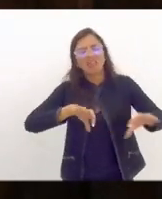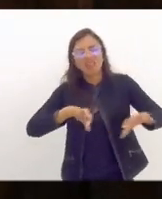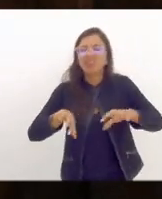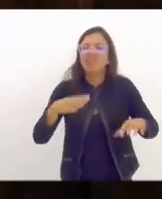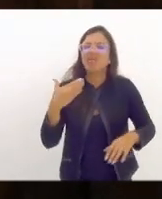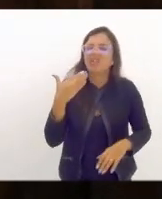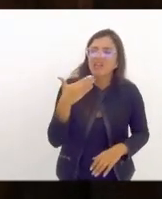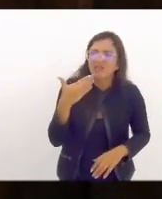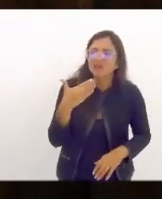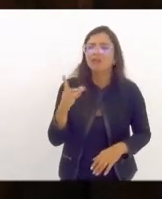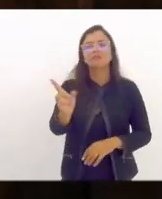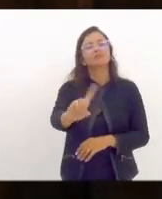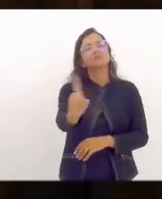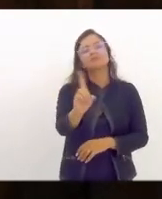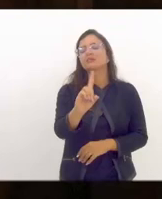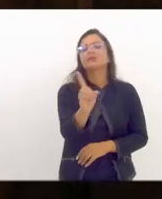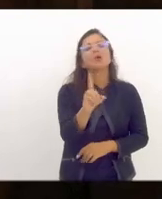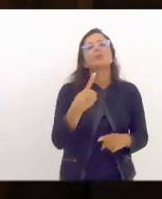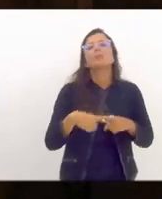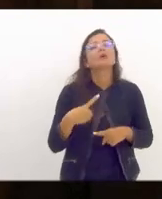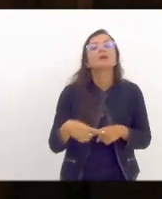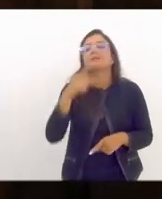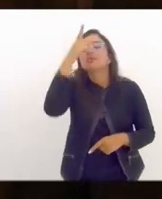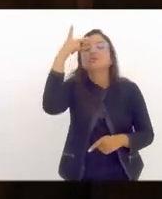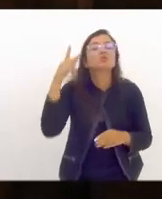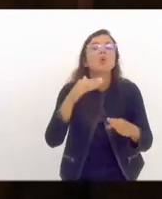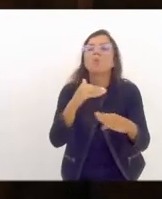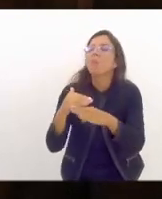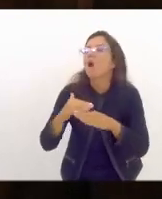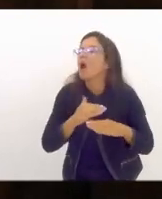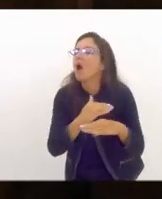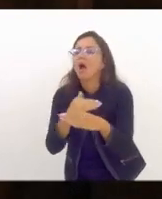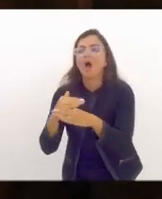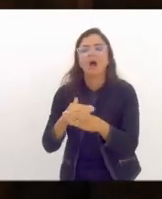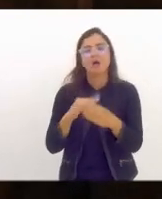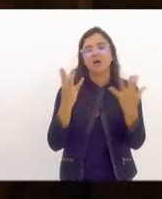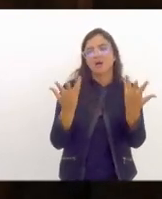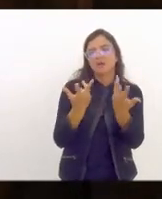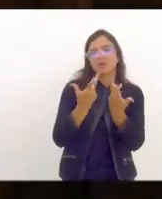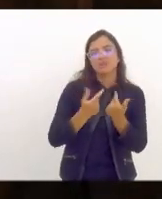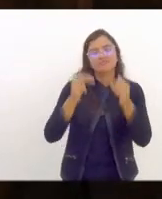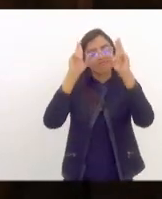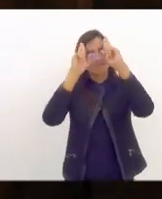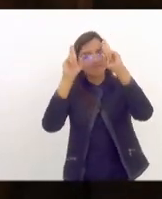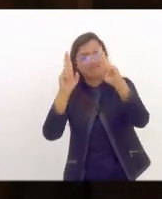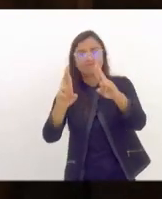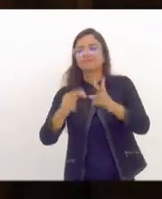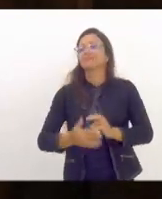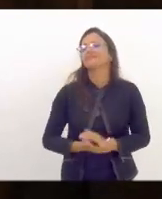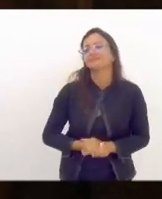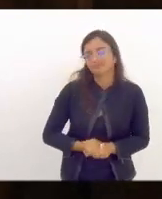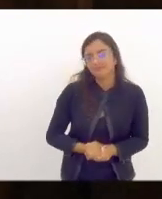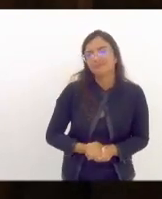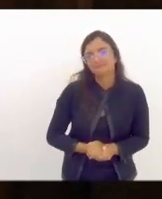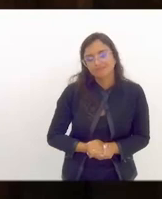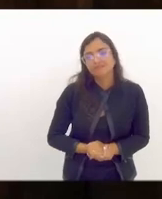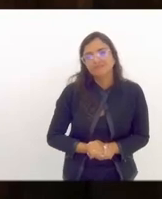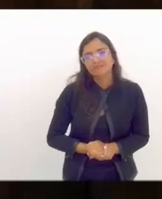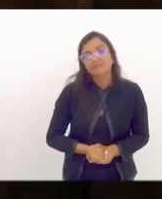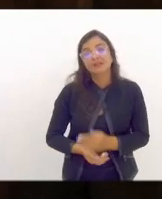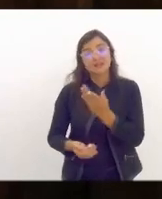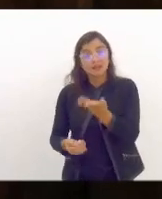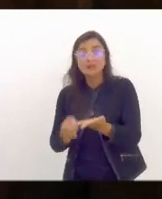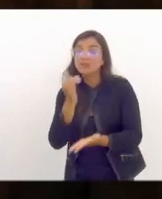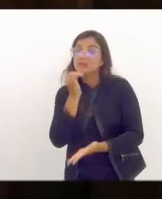todos são tratados de forma igual com qualidade e Respeito o filho da dentista